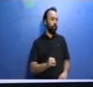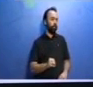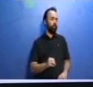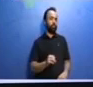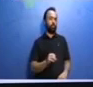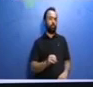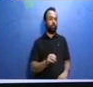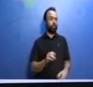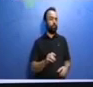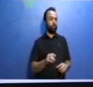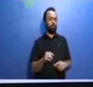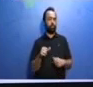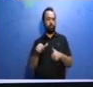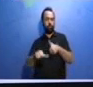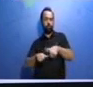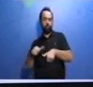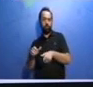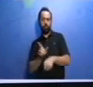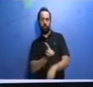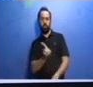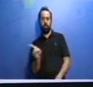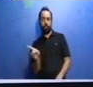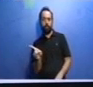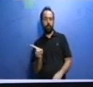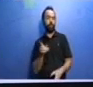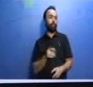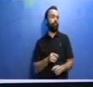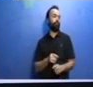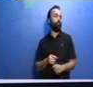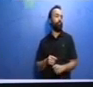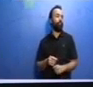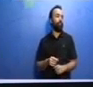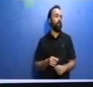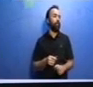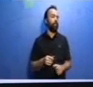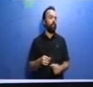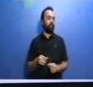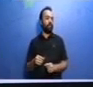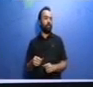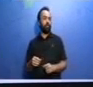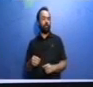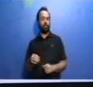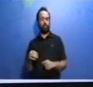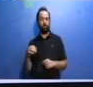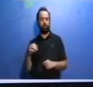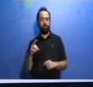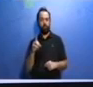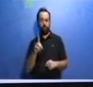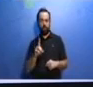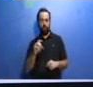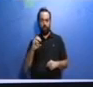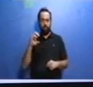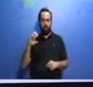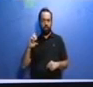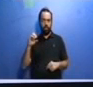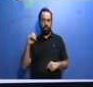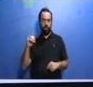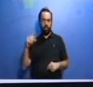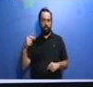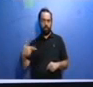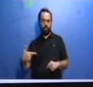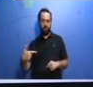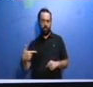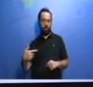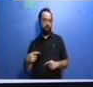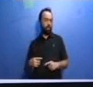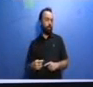os reagentes. Nós temos a seta indicando que ocorreu uma reação química e a formação do produto. Uma molécula de gás